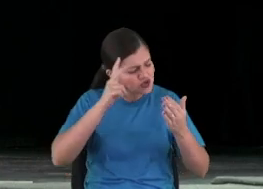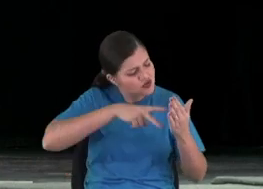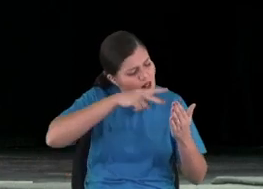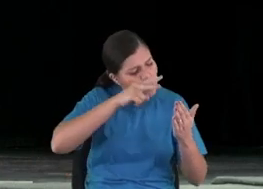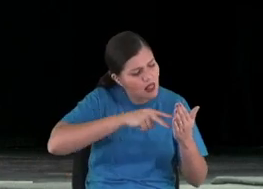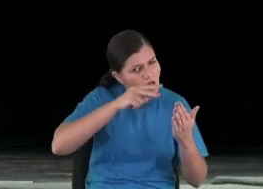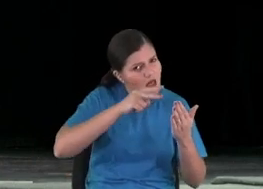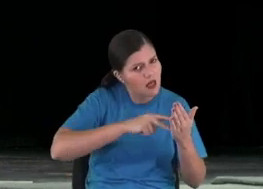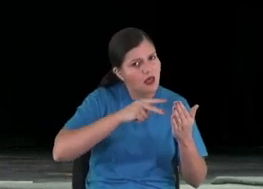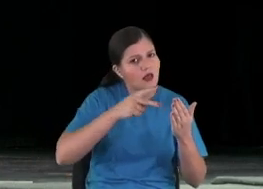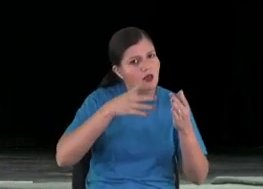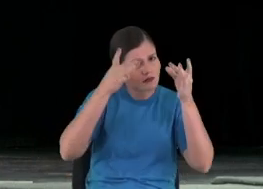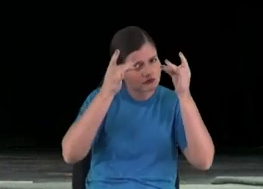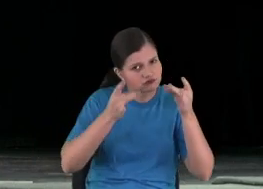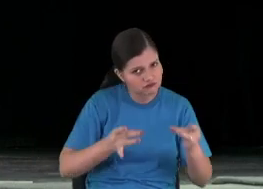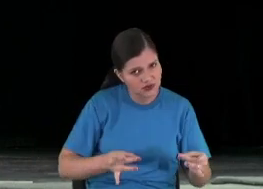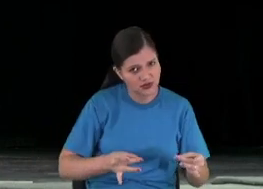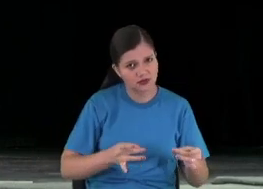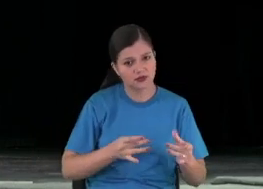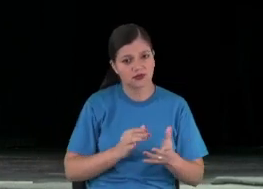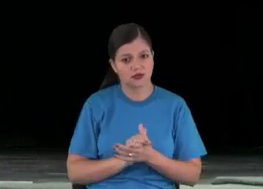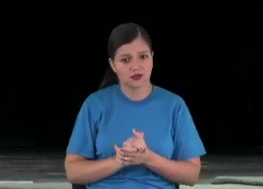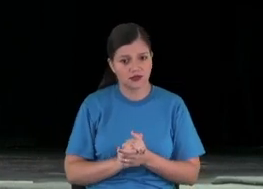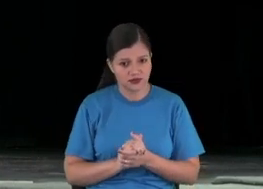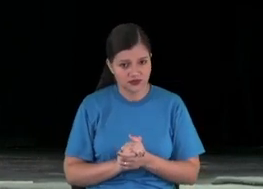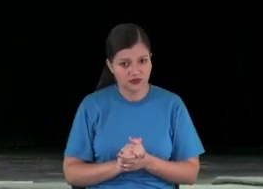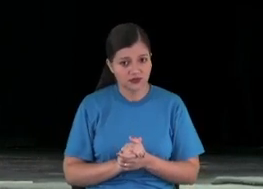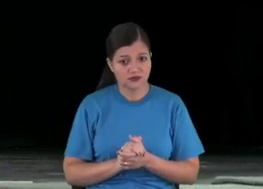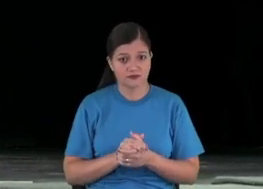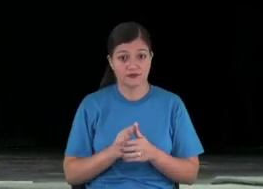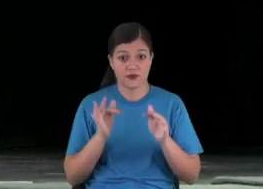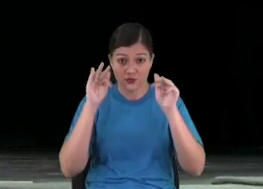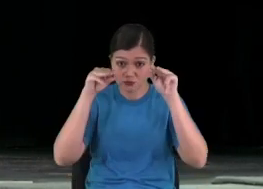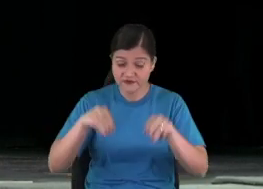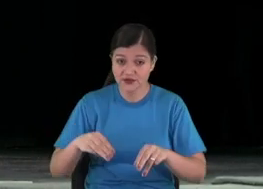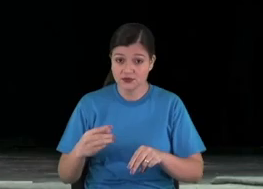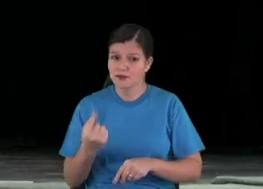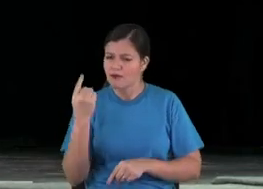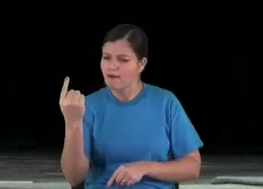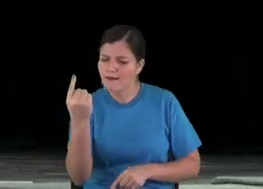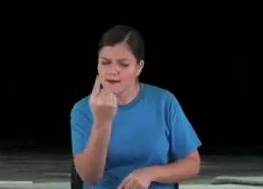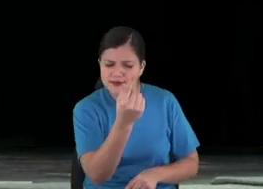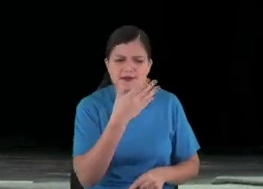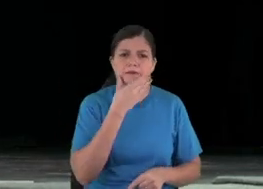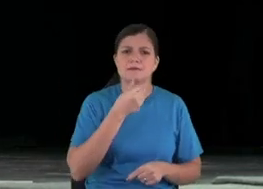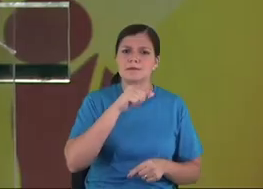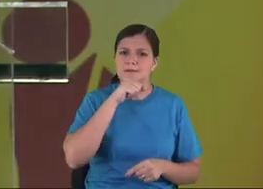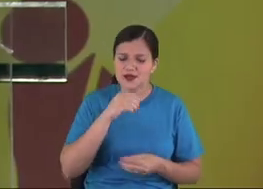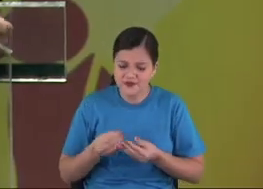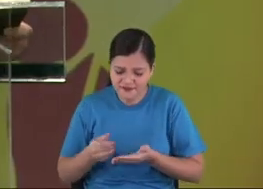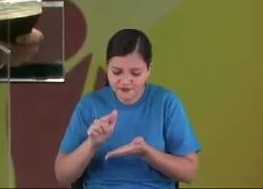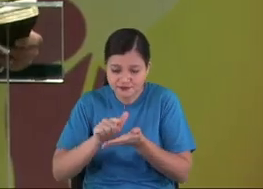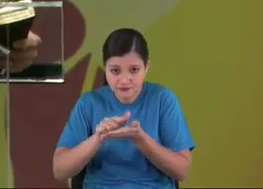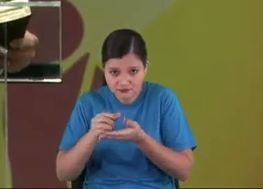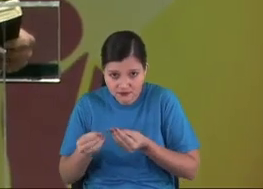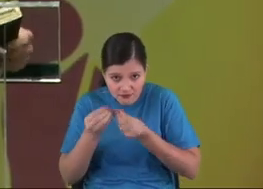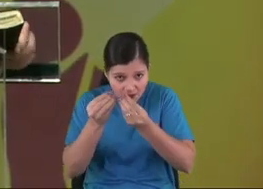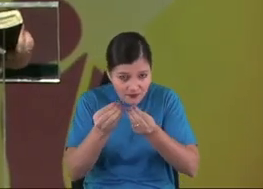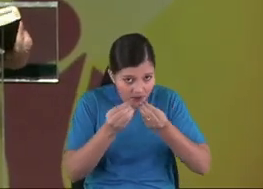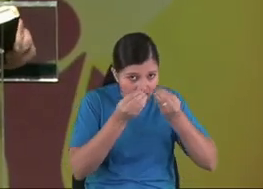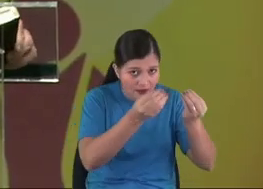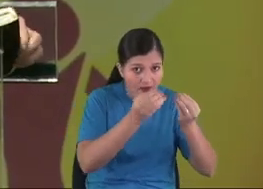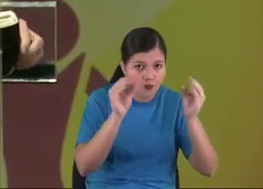com cuidado. No final, cada pai aqui vai receber um resumo da mensagem. Caso você não tenha